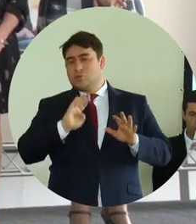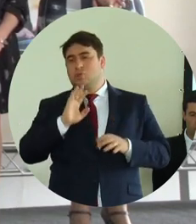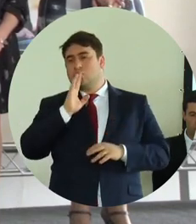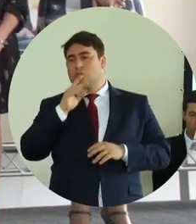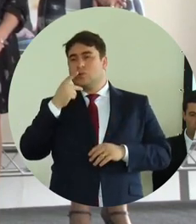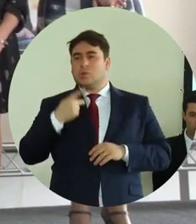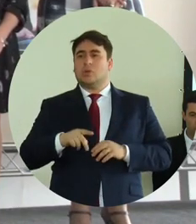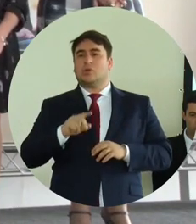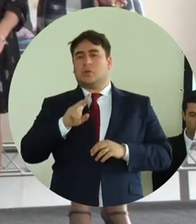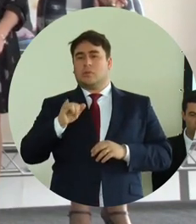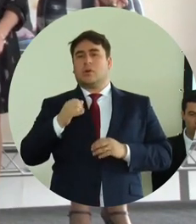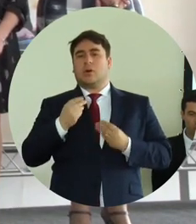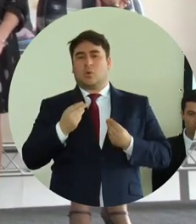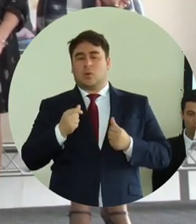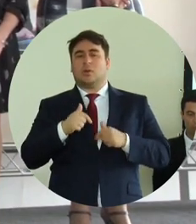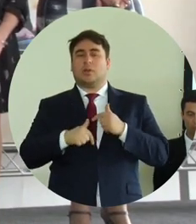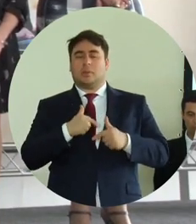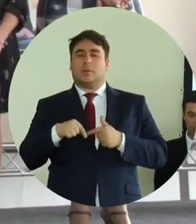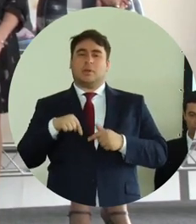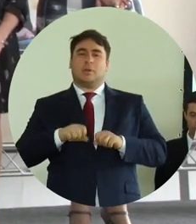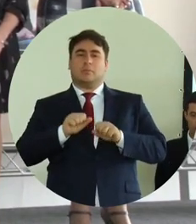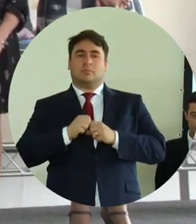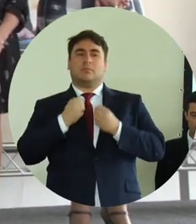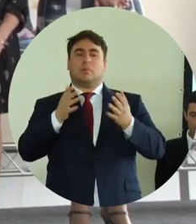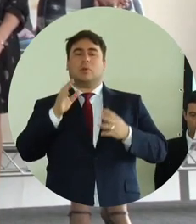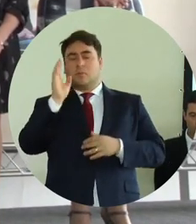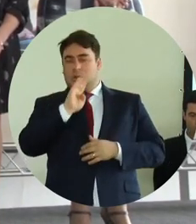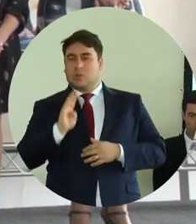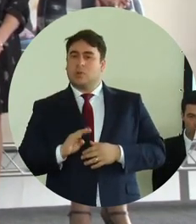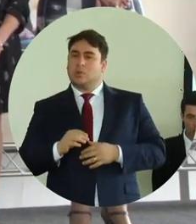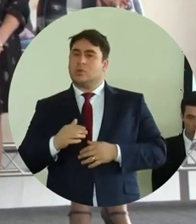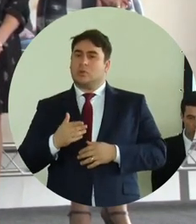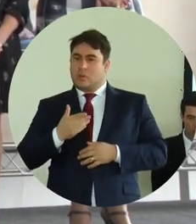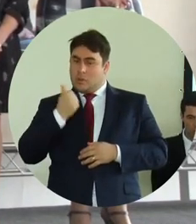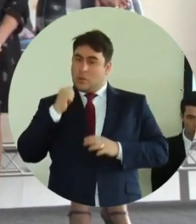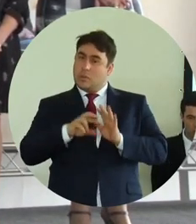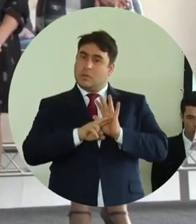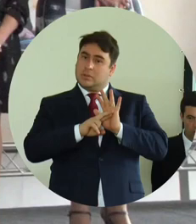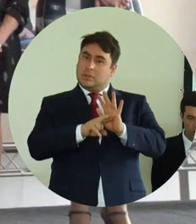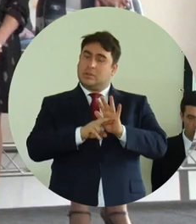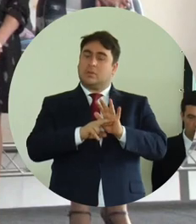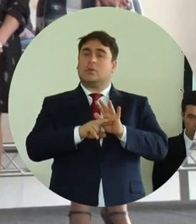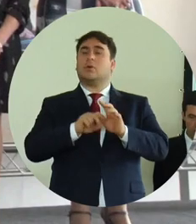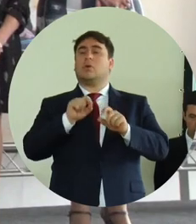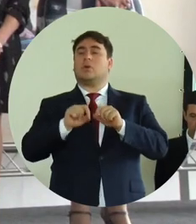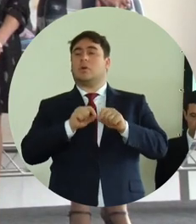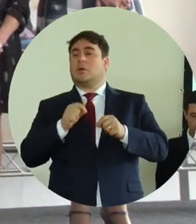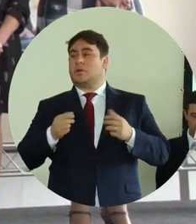aqui e a qualidade que nós temos aqui. A melhor representação disso é ver aqui